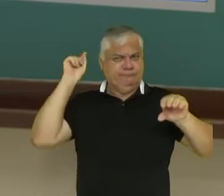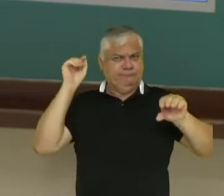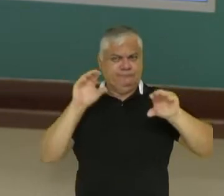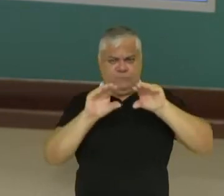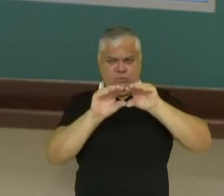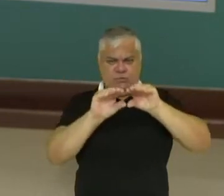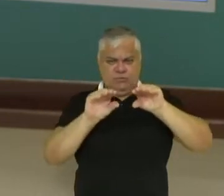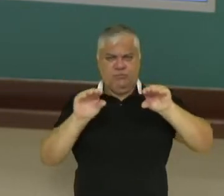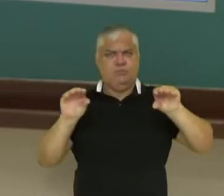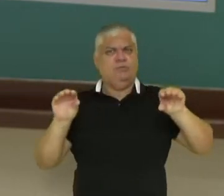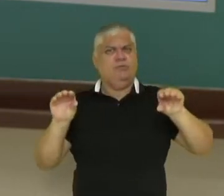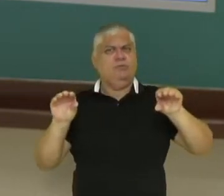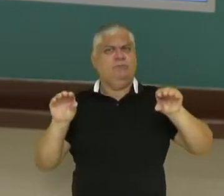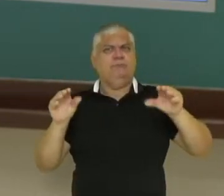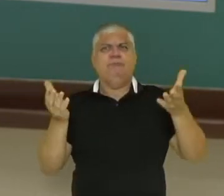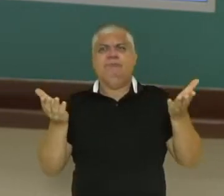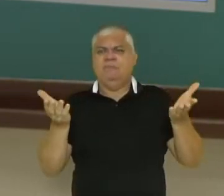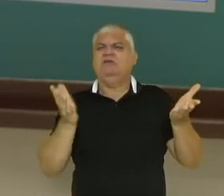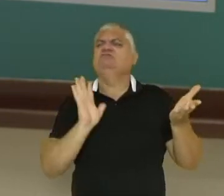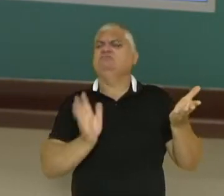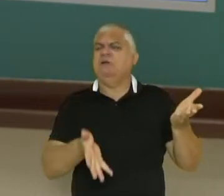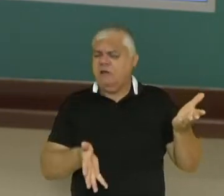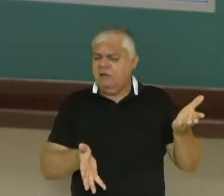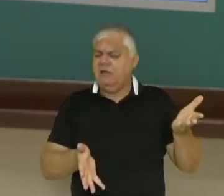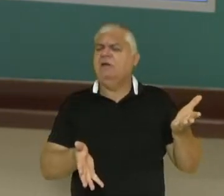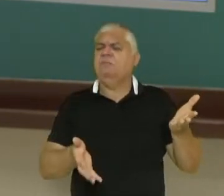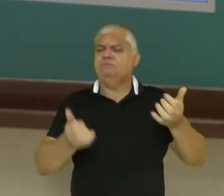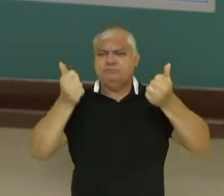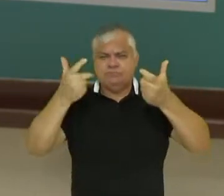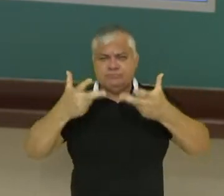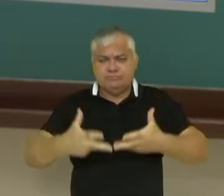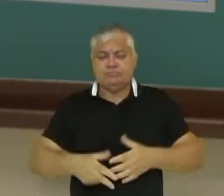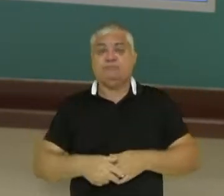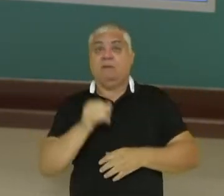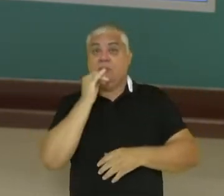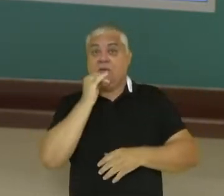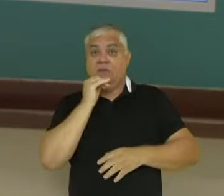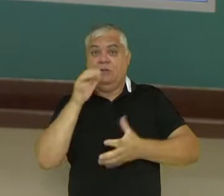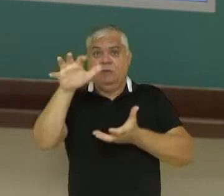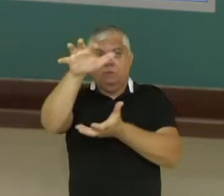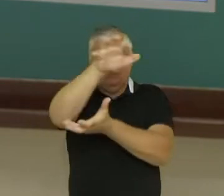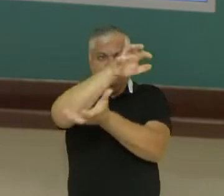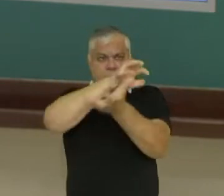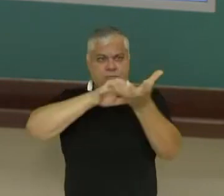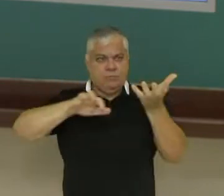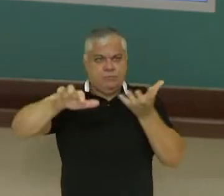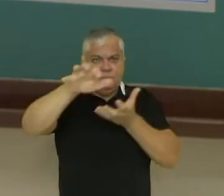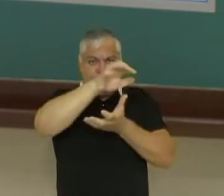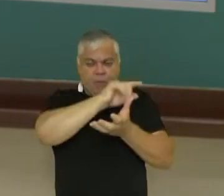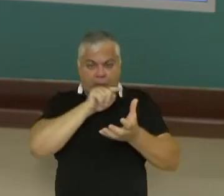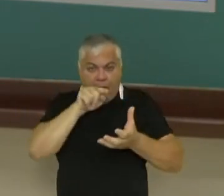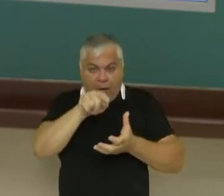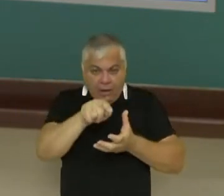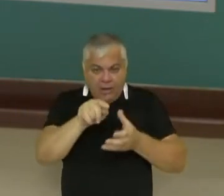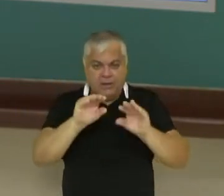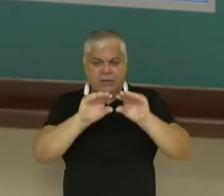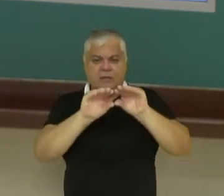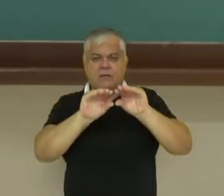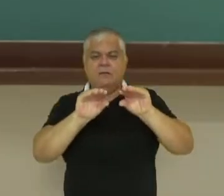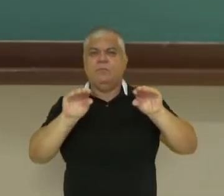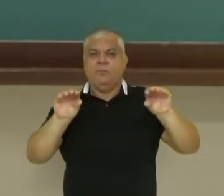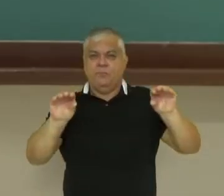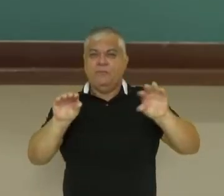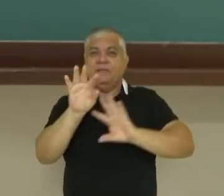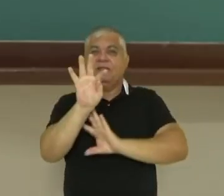né? Isso, nós já falamos isso, que a Terra está no centro do universo, né? Falamos várias vezes isso, né? Cara,